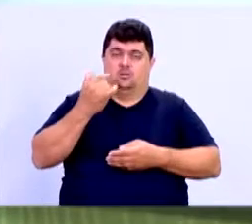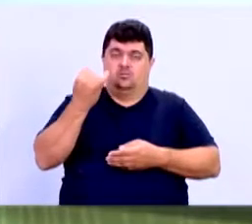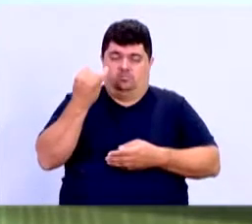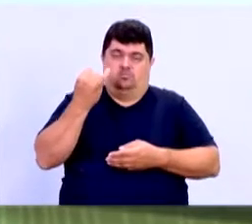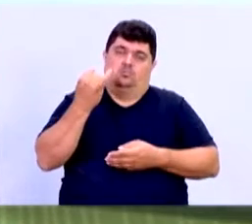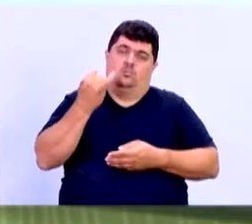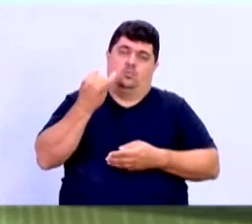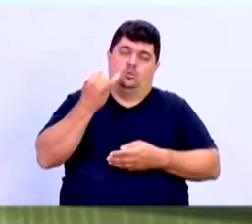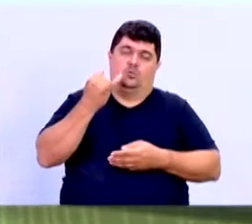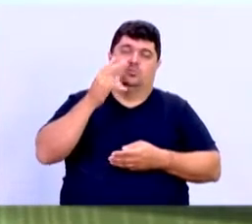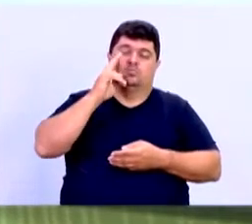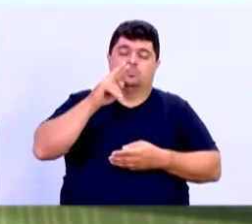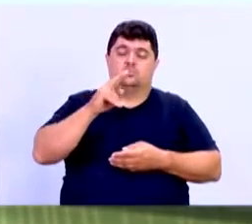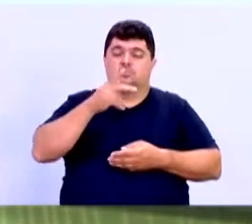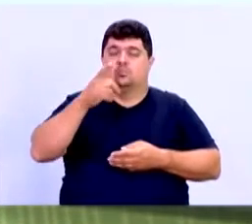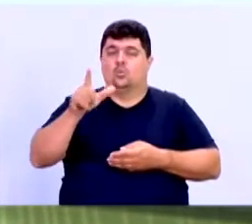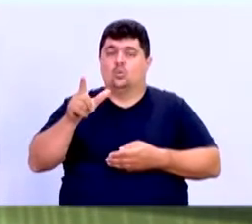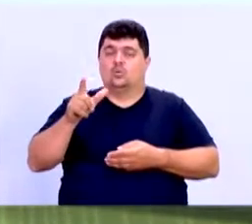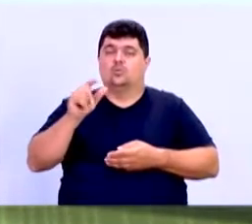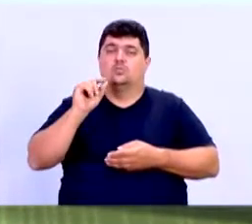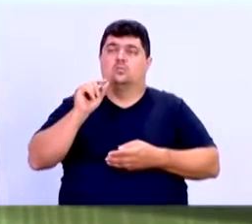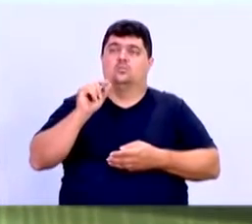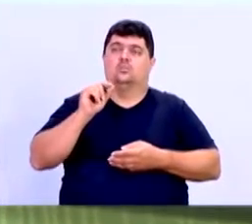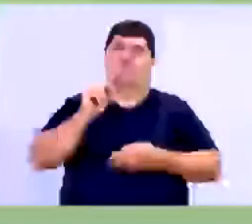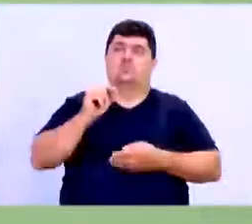quero abordar com vocês sobre relacionamento. Qual que é?